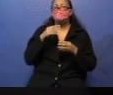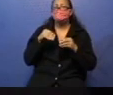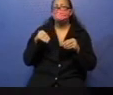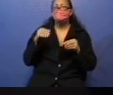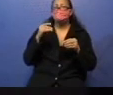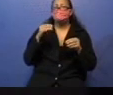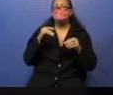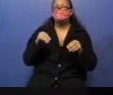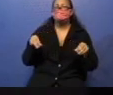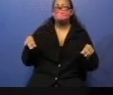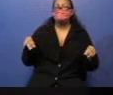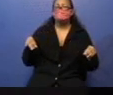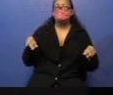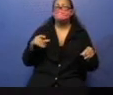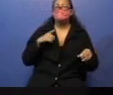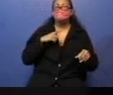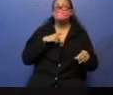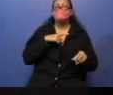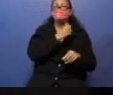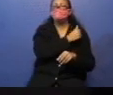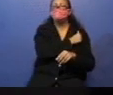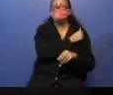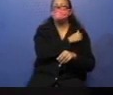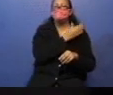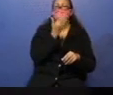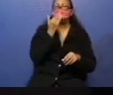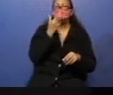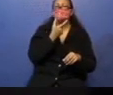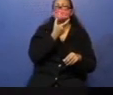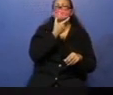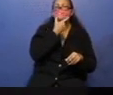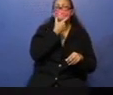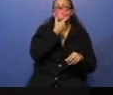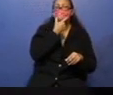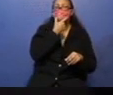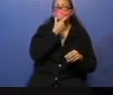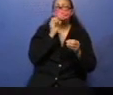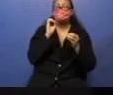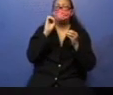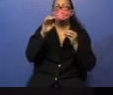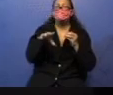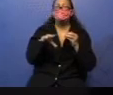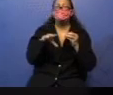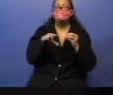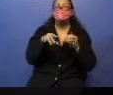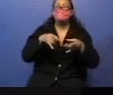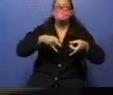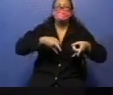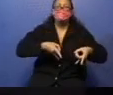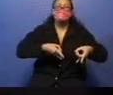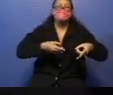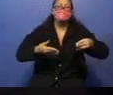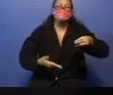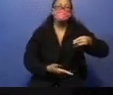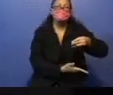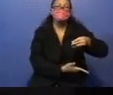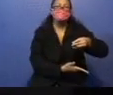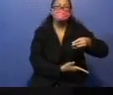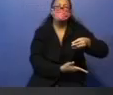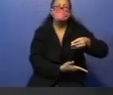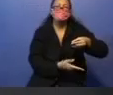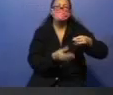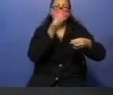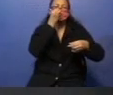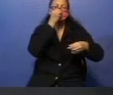aluninha minha, uma vez que falou que comia bolacha e jogava o pacote embaixo da cama, por causa de preguiça de jogar